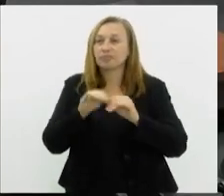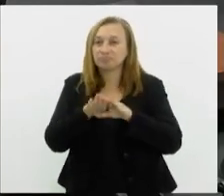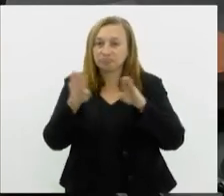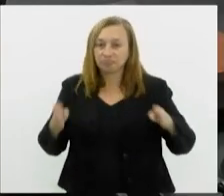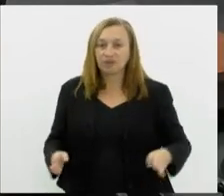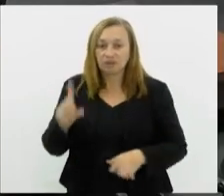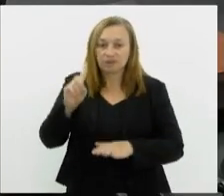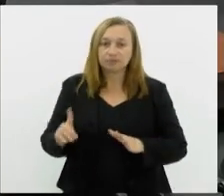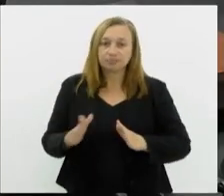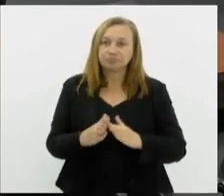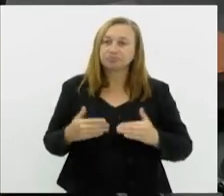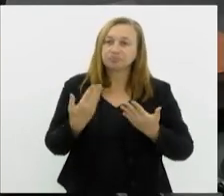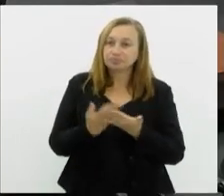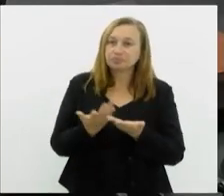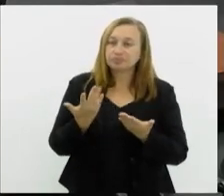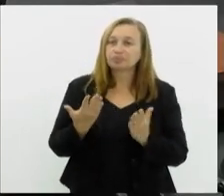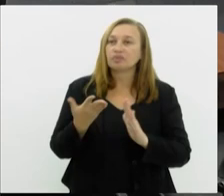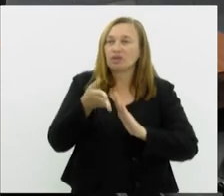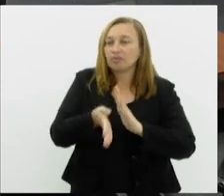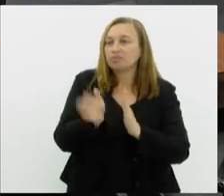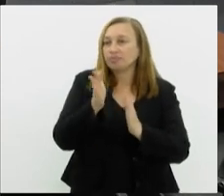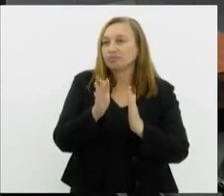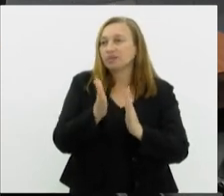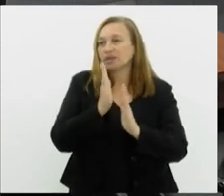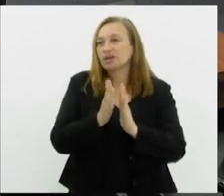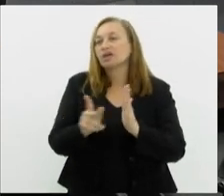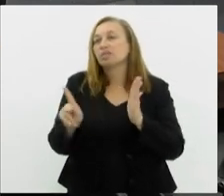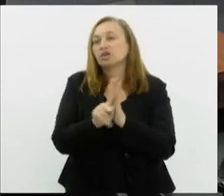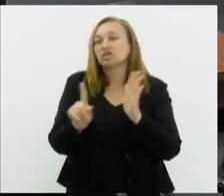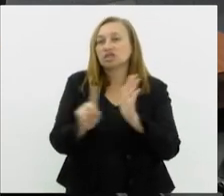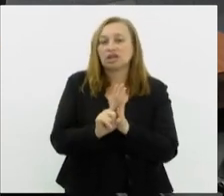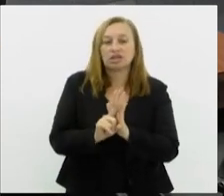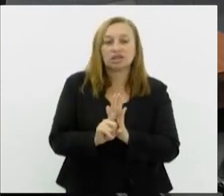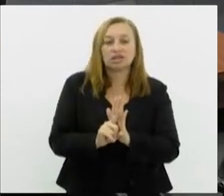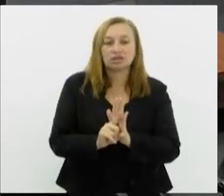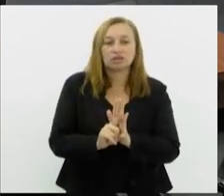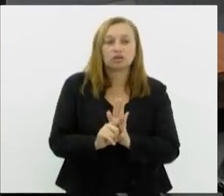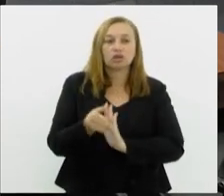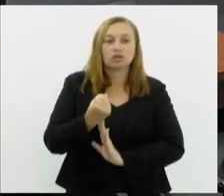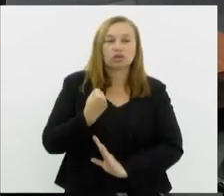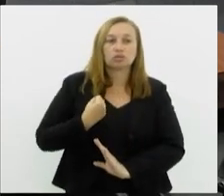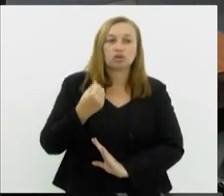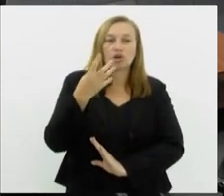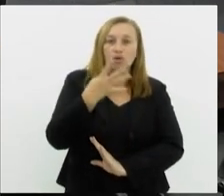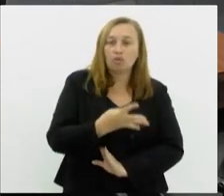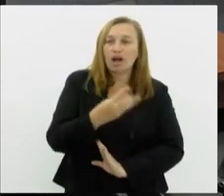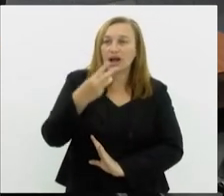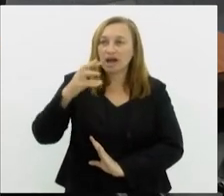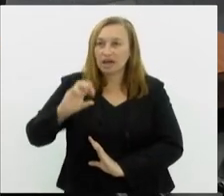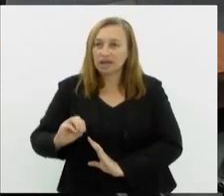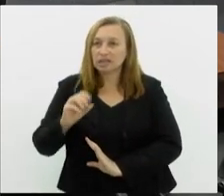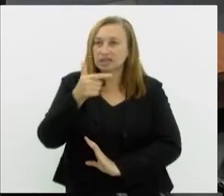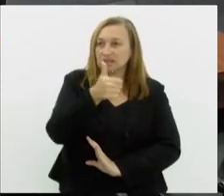mesa requerimento de inclusão na ordem do dia do projeto de lei número